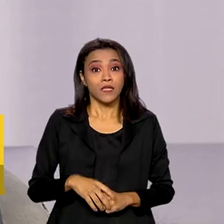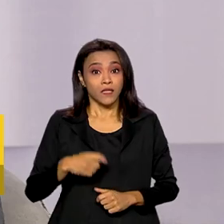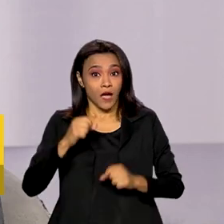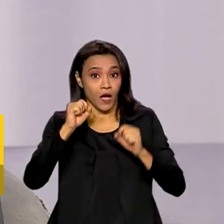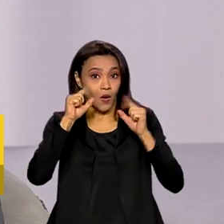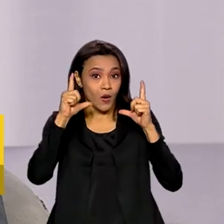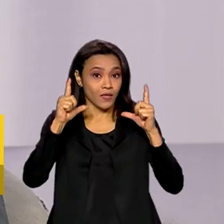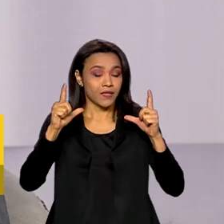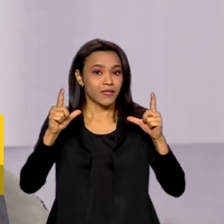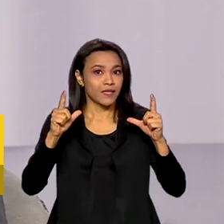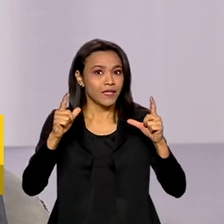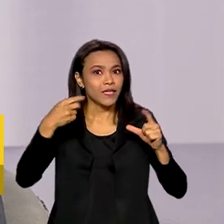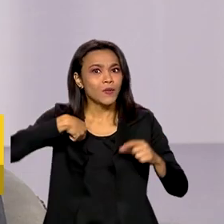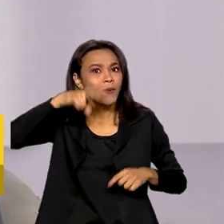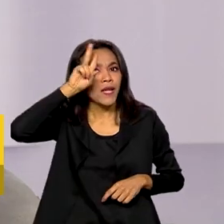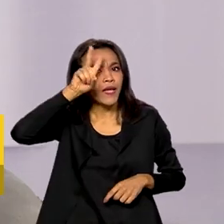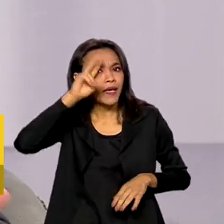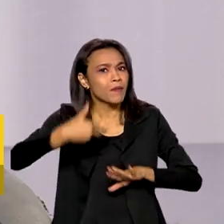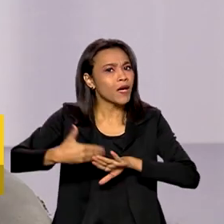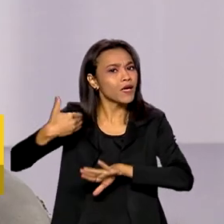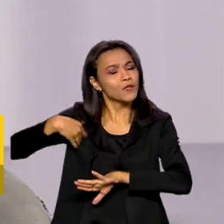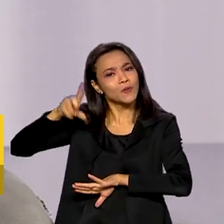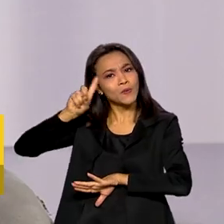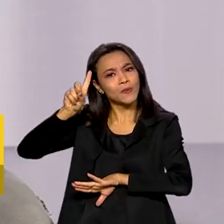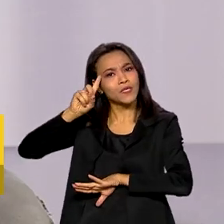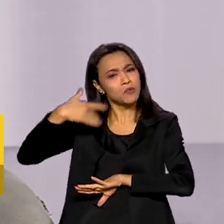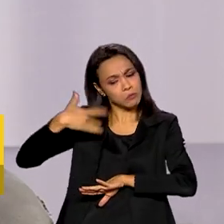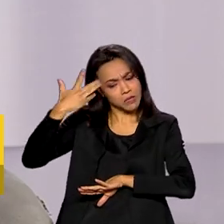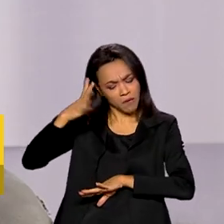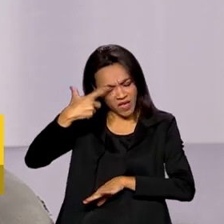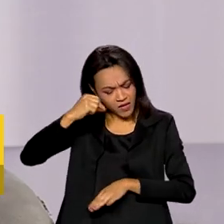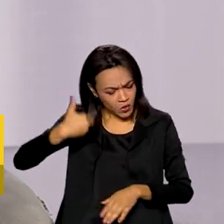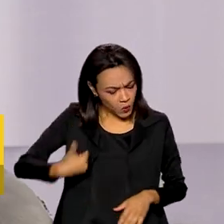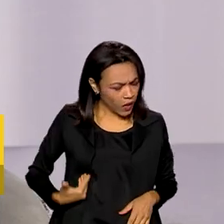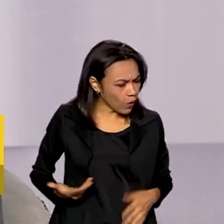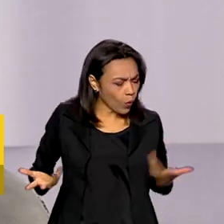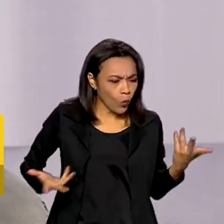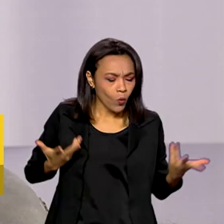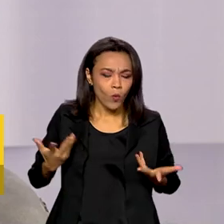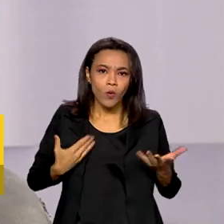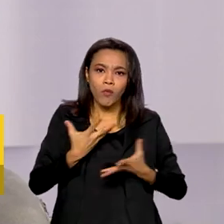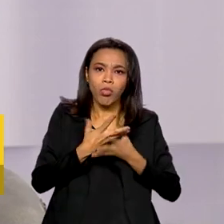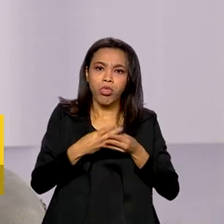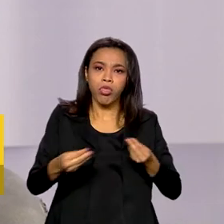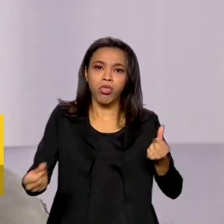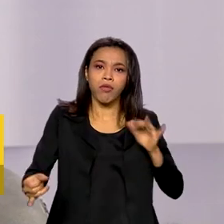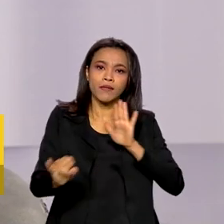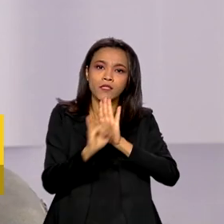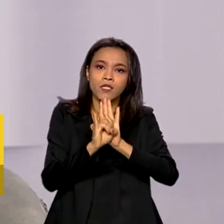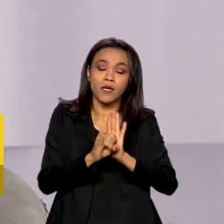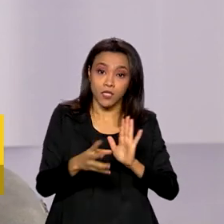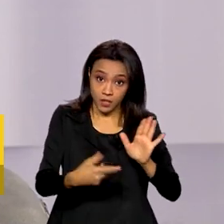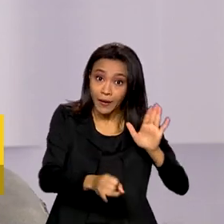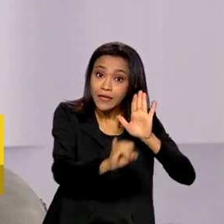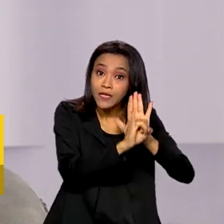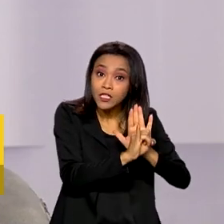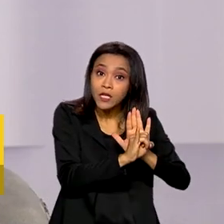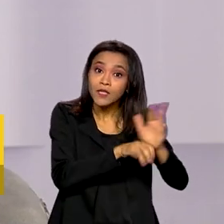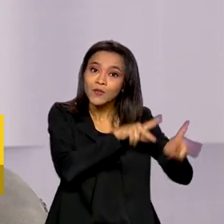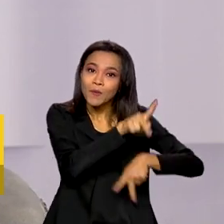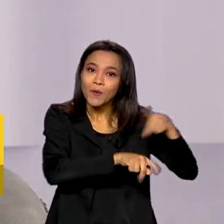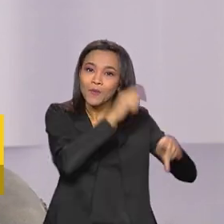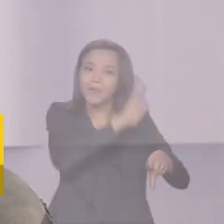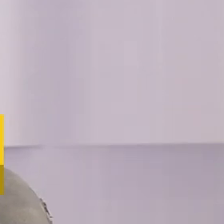um dia e não lembra dos dias anteriores, você não lembra quem você é, você perdeu a identidade. Então, a identidade brasileira tem relação